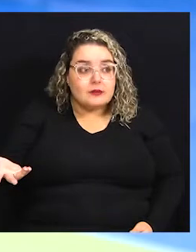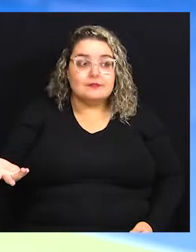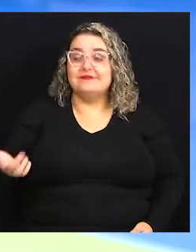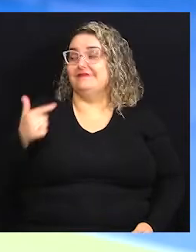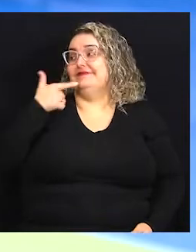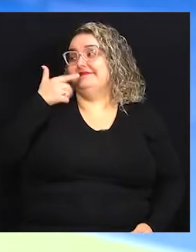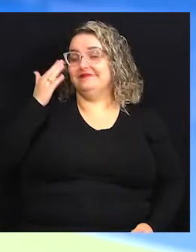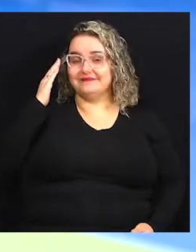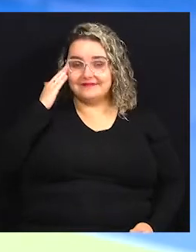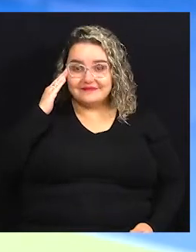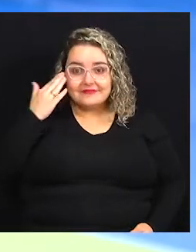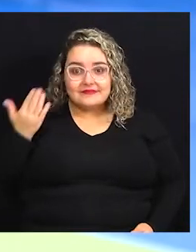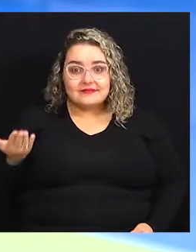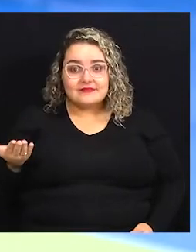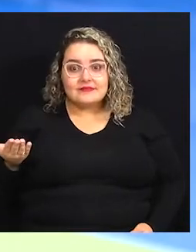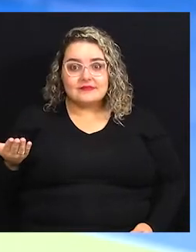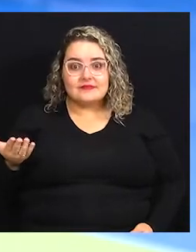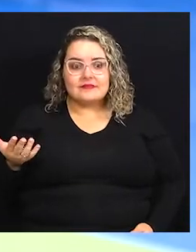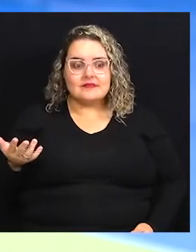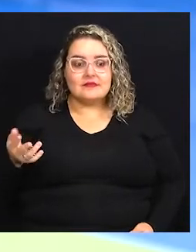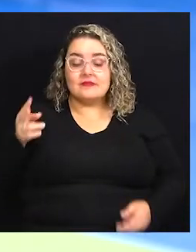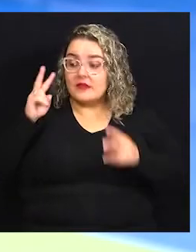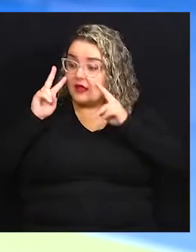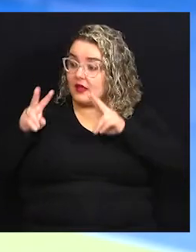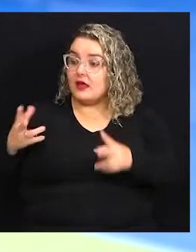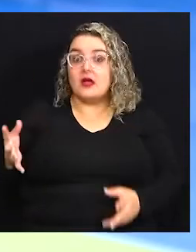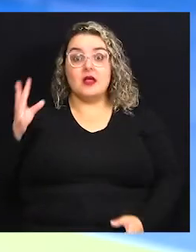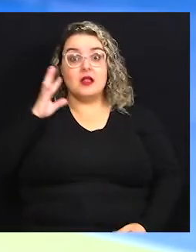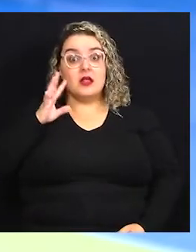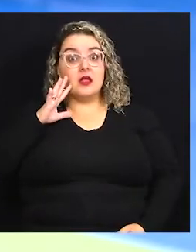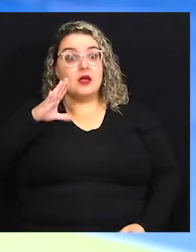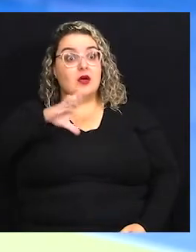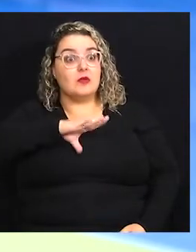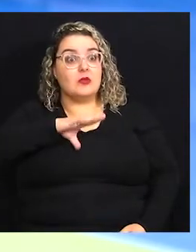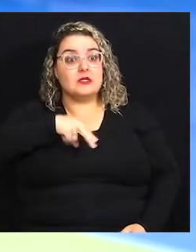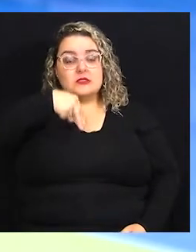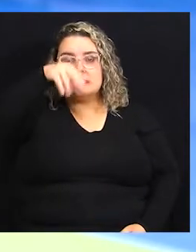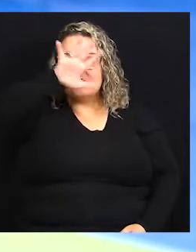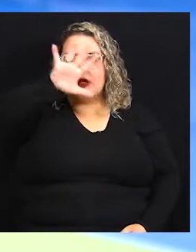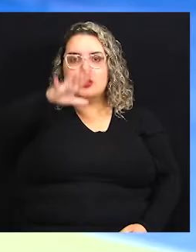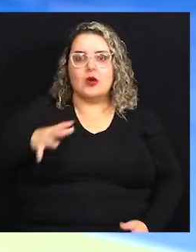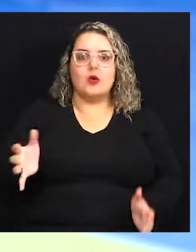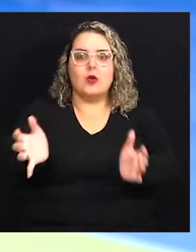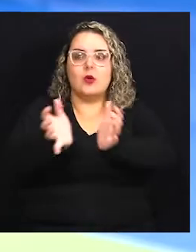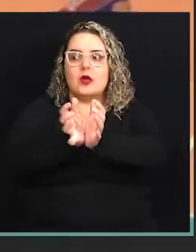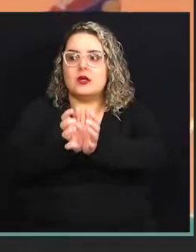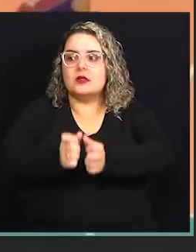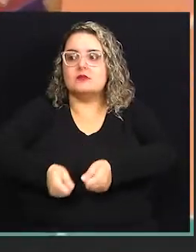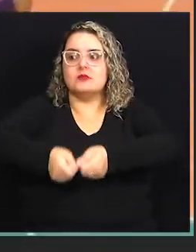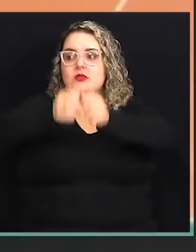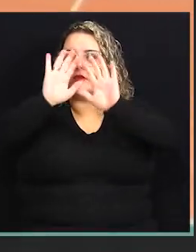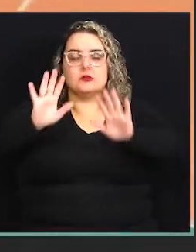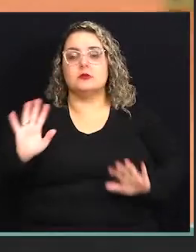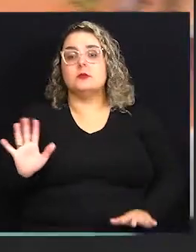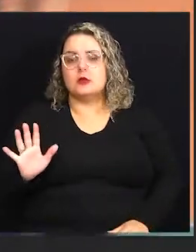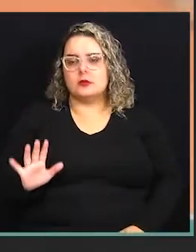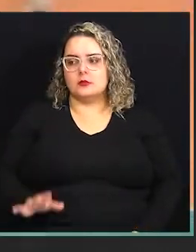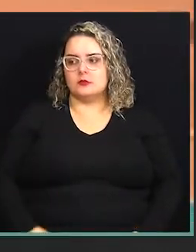Entendeu? Então, as pessoas não olhavam legal, uma cidade do Nordeste com equipe de voleibol.